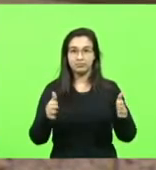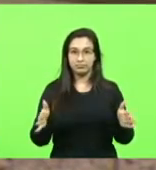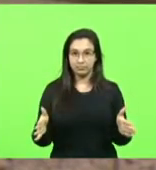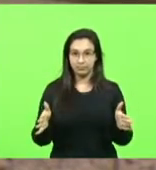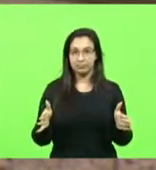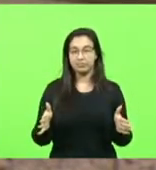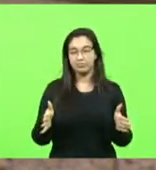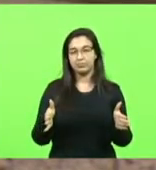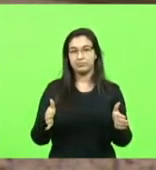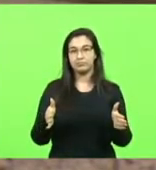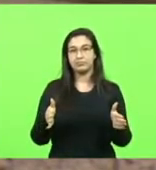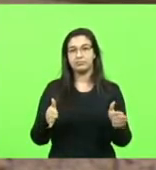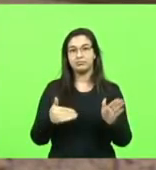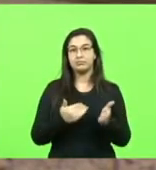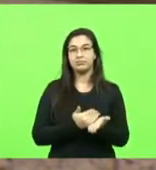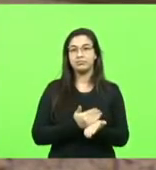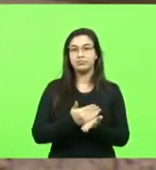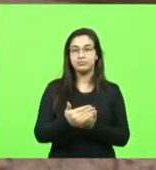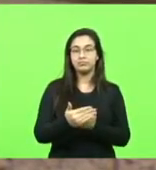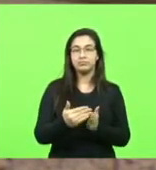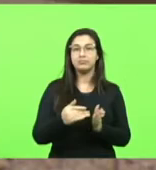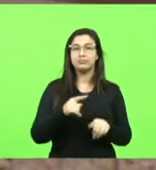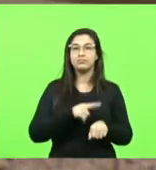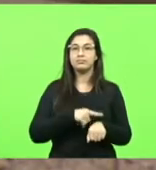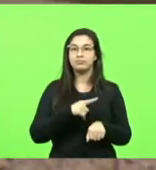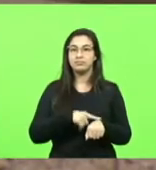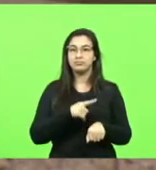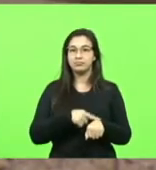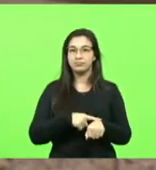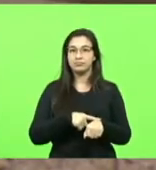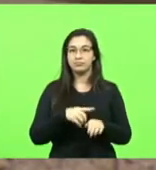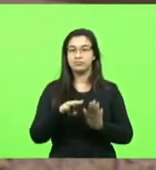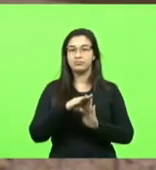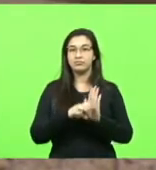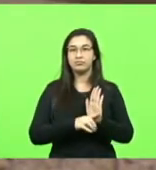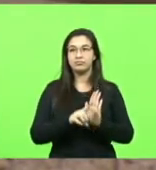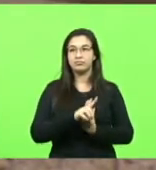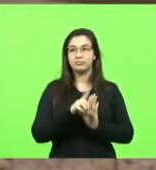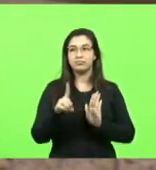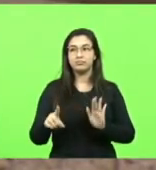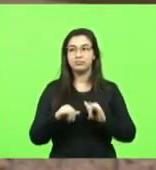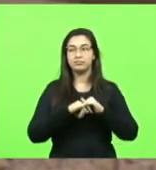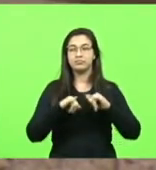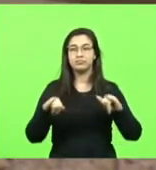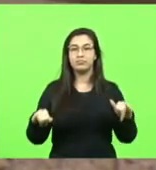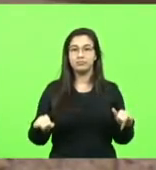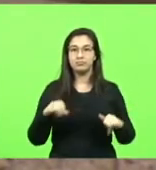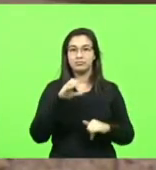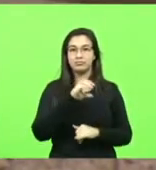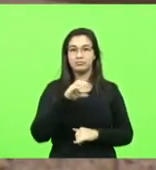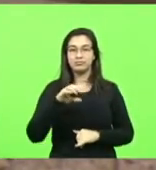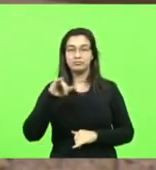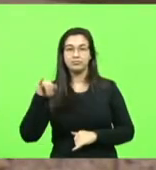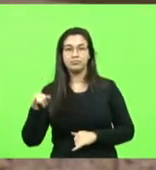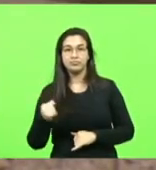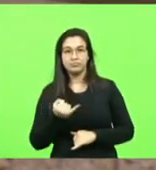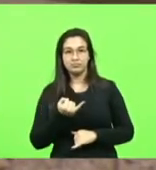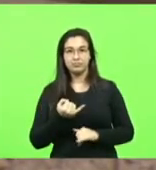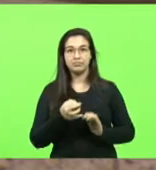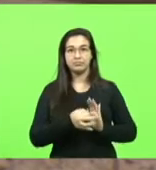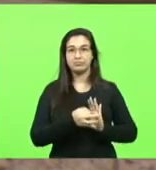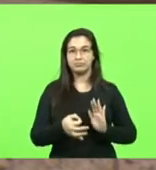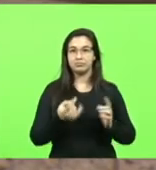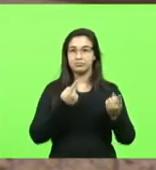adentrou ao próximo horário. Ordem do dia. O senhor presidente comunicou que a Comissão de Constituição e Justiça apresentou parecer